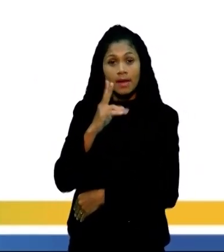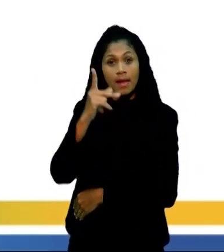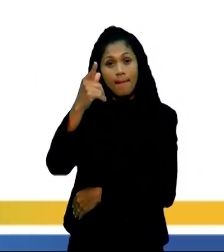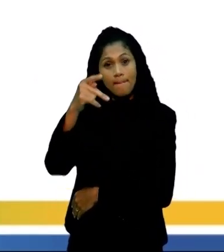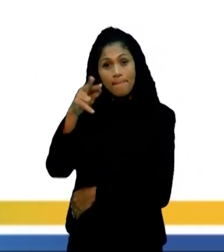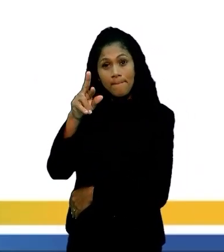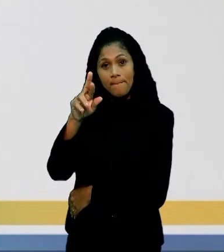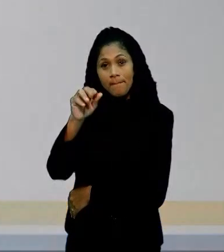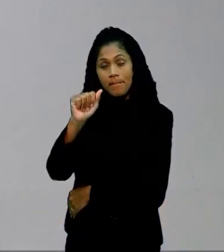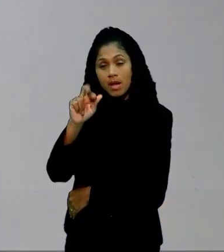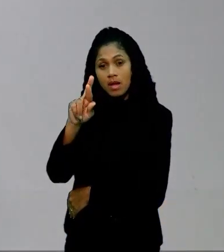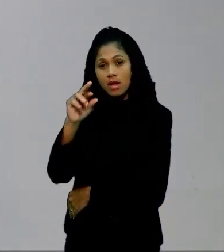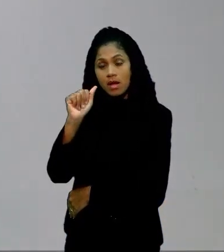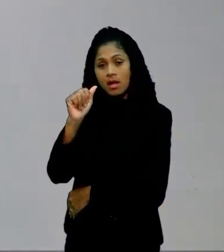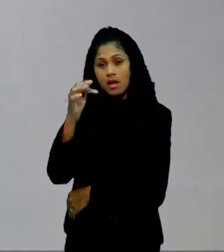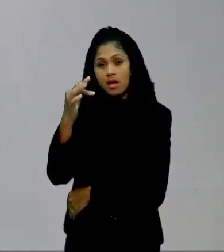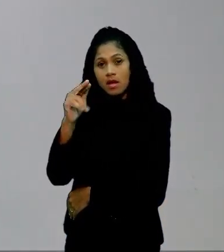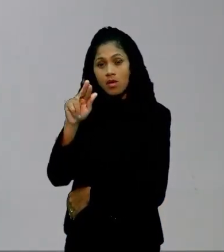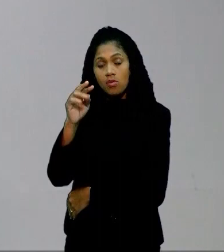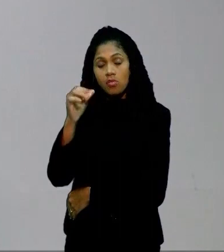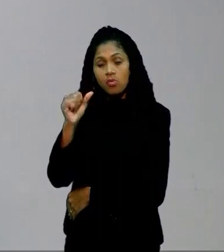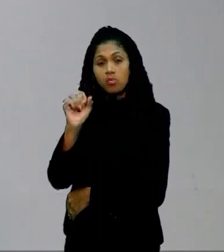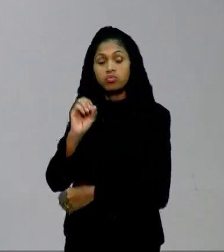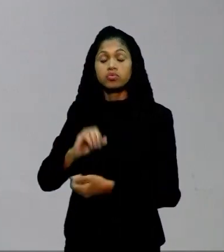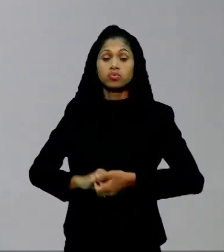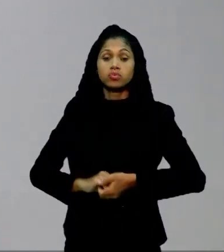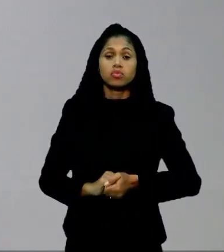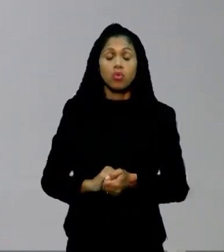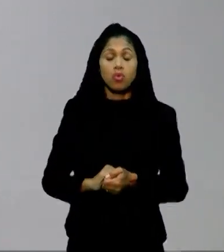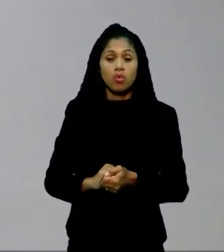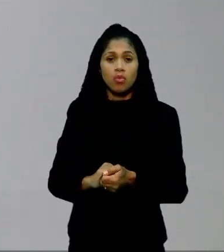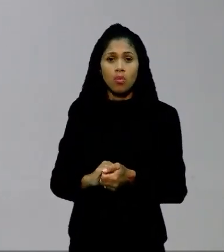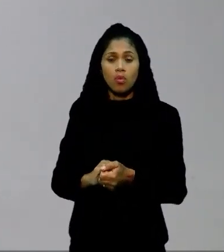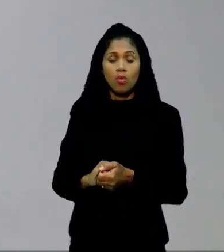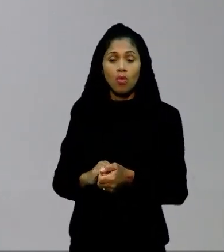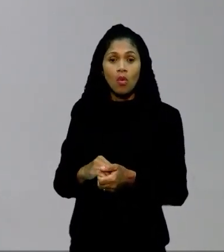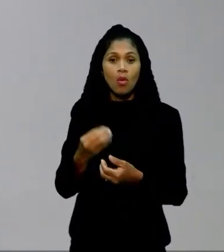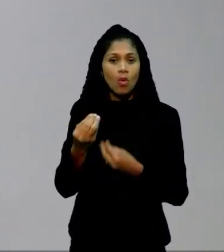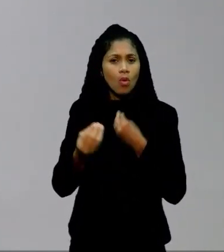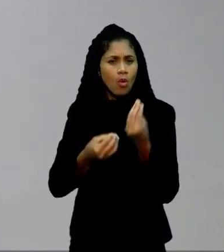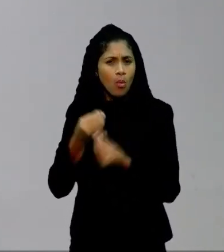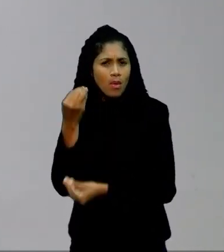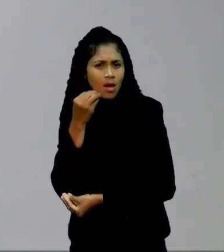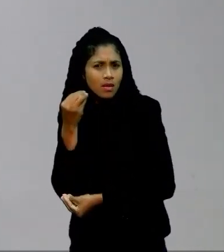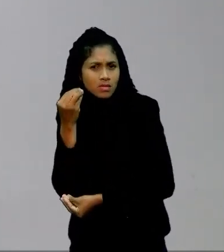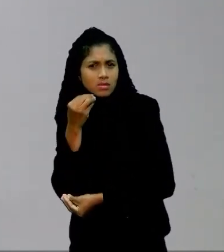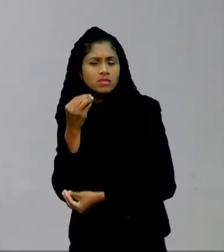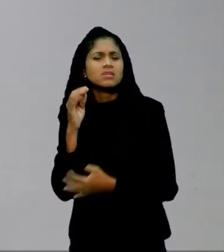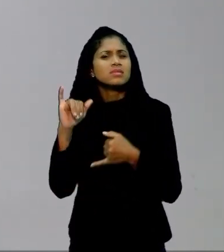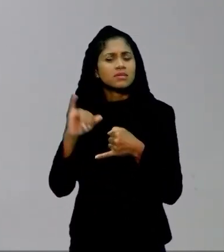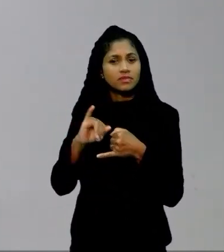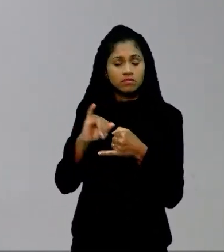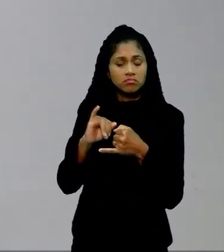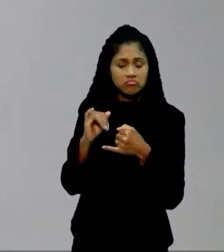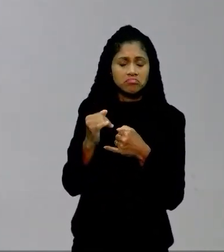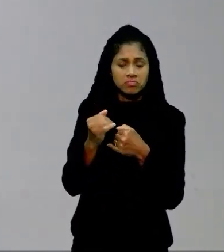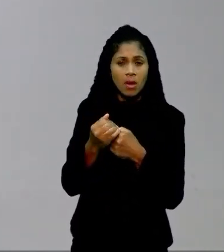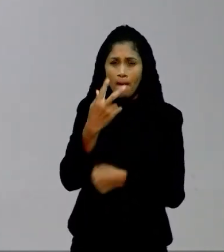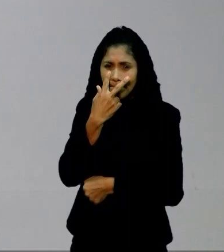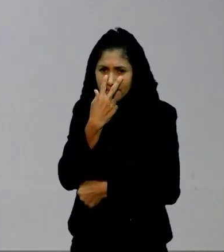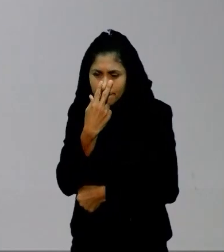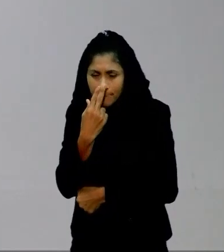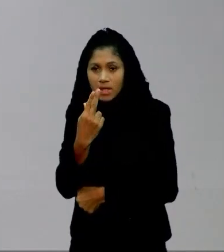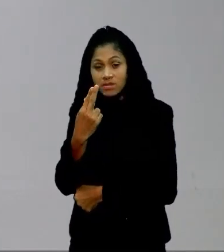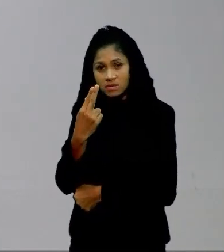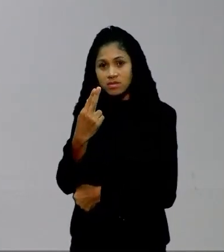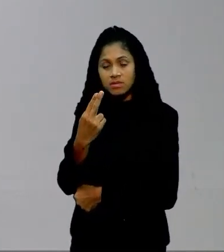telúrico. Como é que esse cientista propôs esse modelo? É como se fosse realmente um parafuso e cada